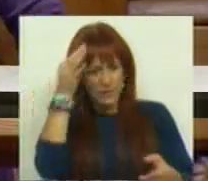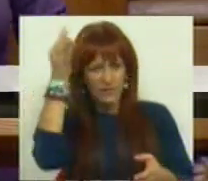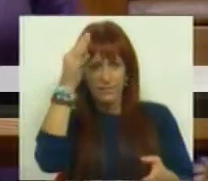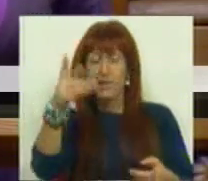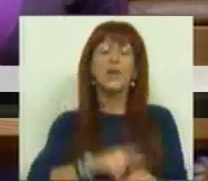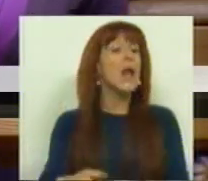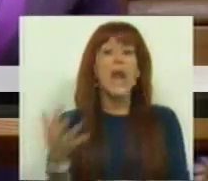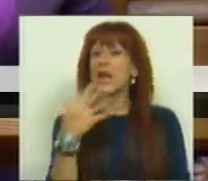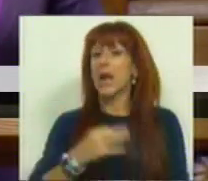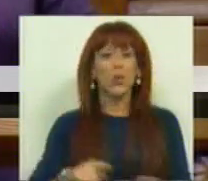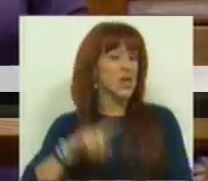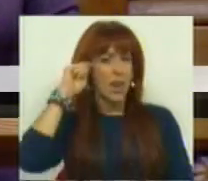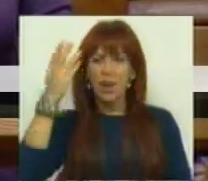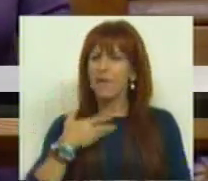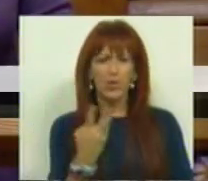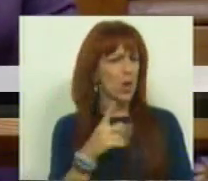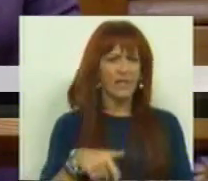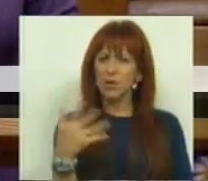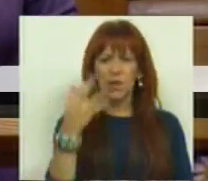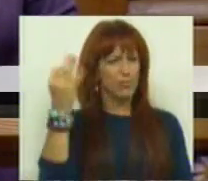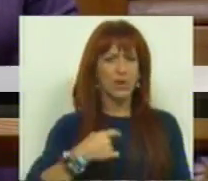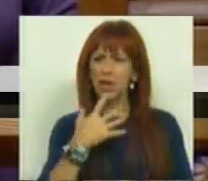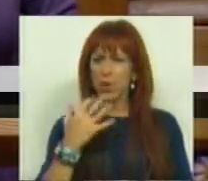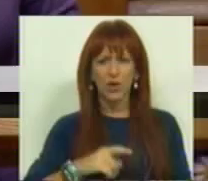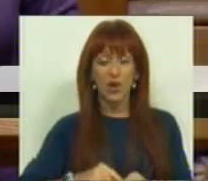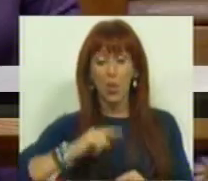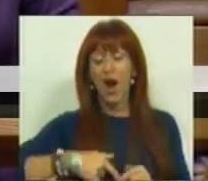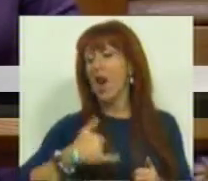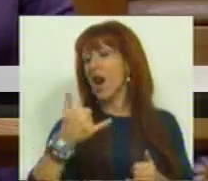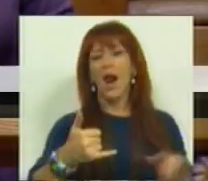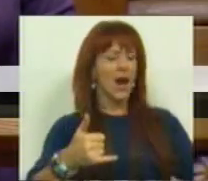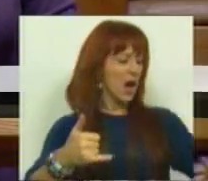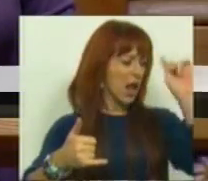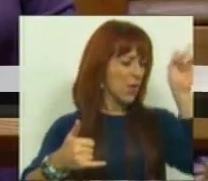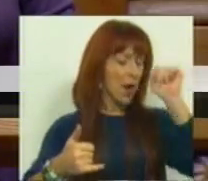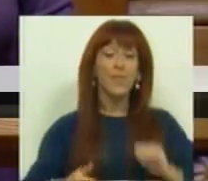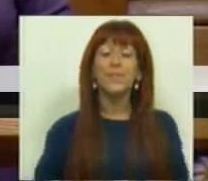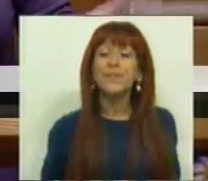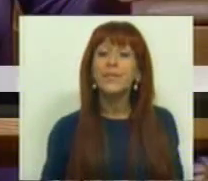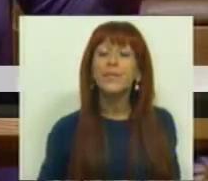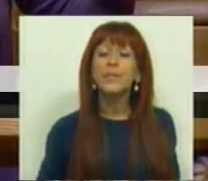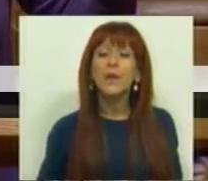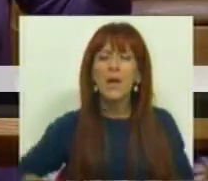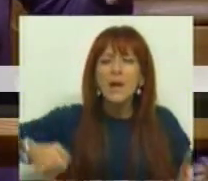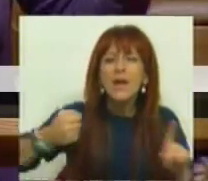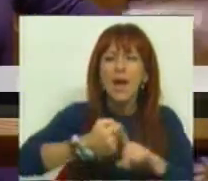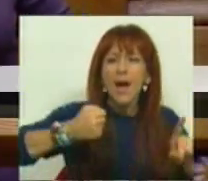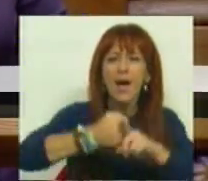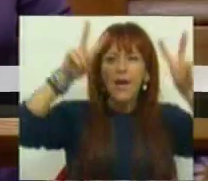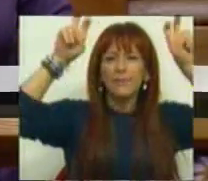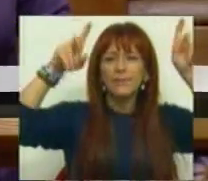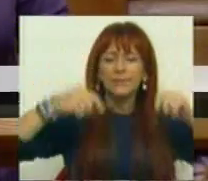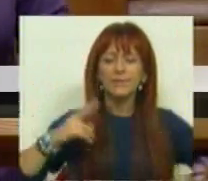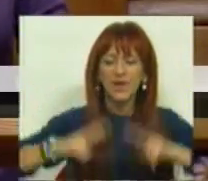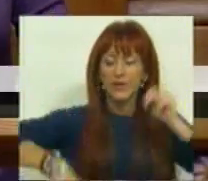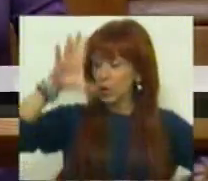Ninguém acredita no déficit de 4,5% no próximo ano. A cruzada financeira